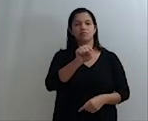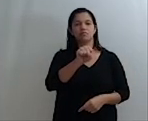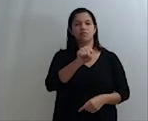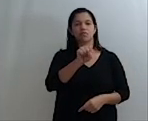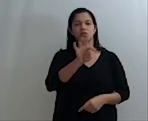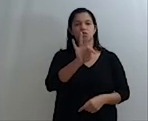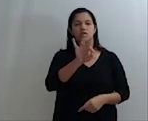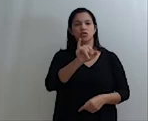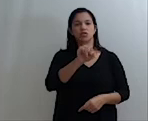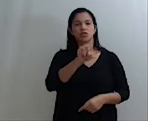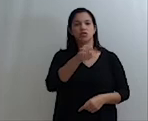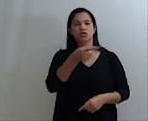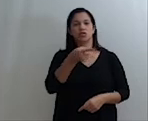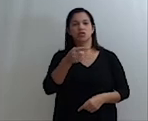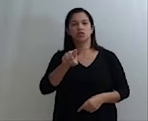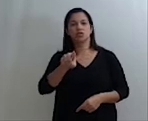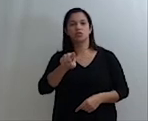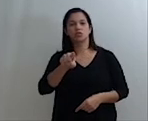sem